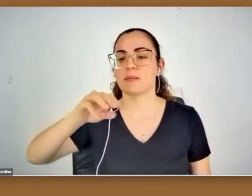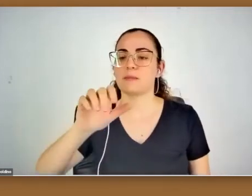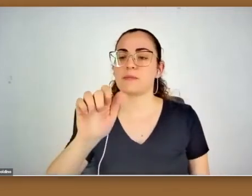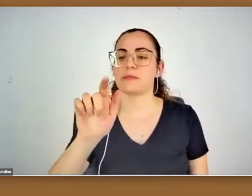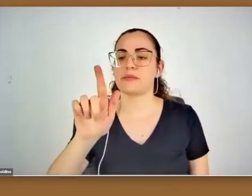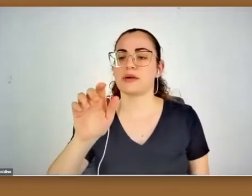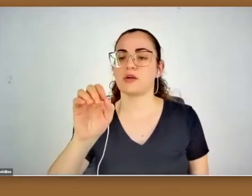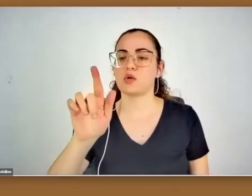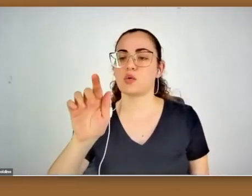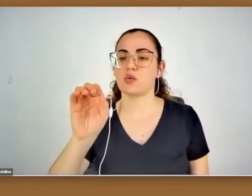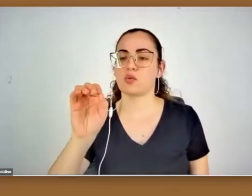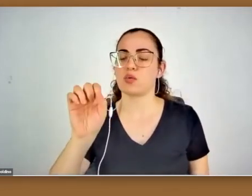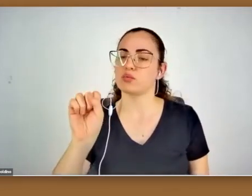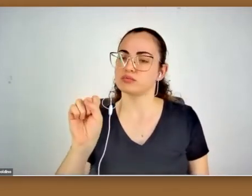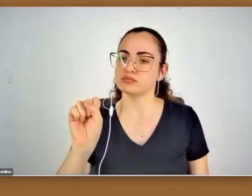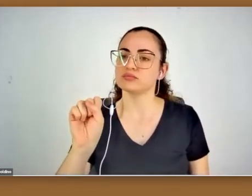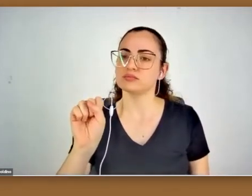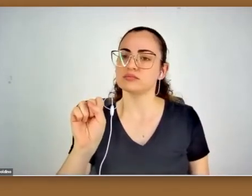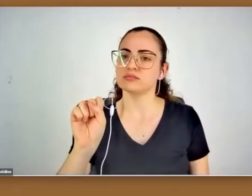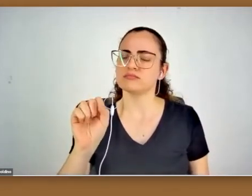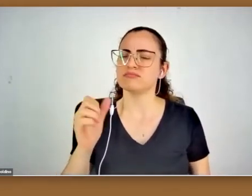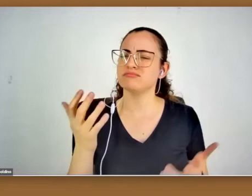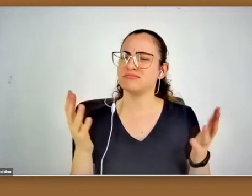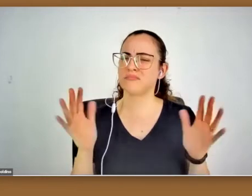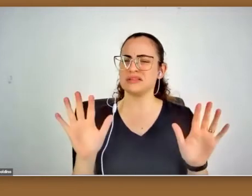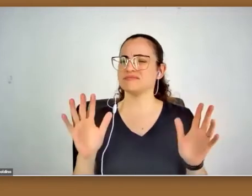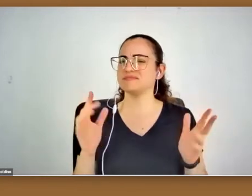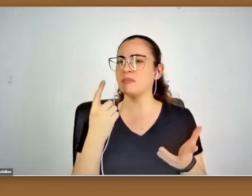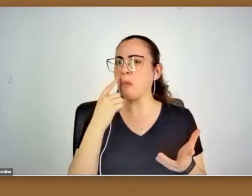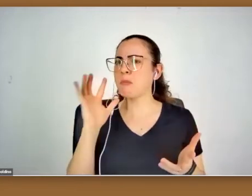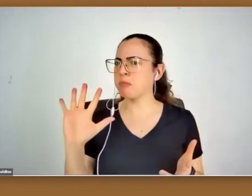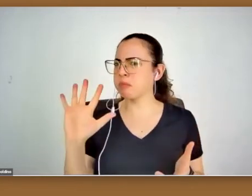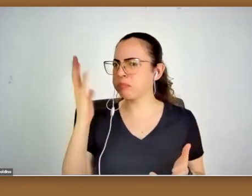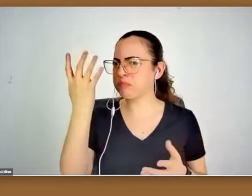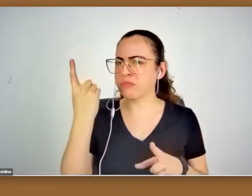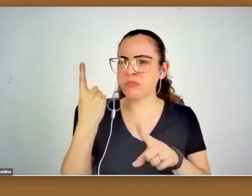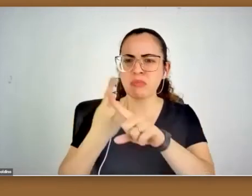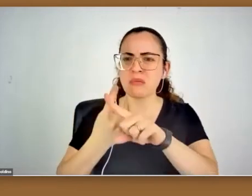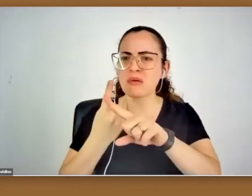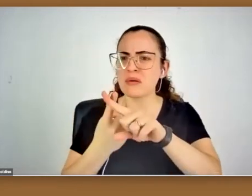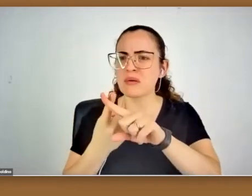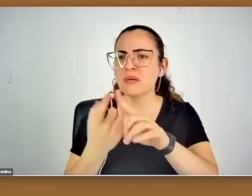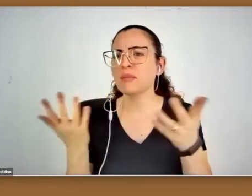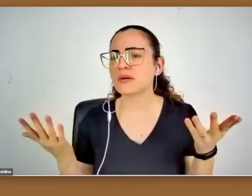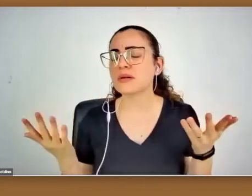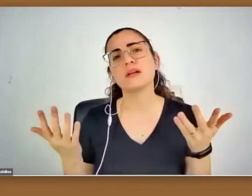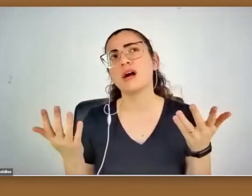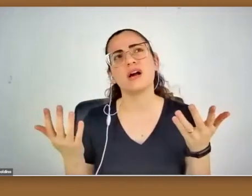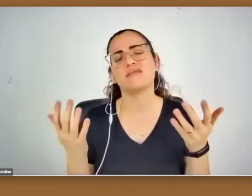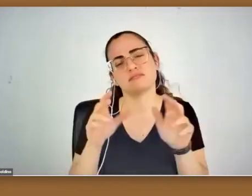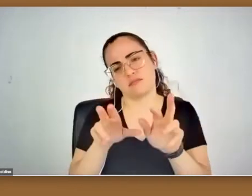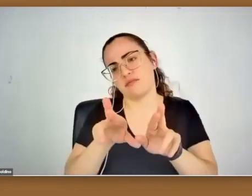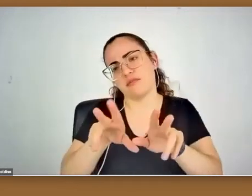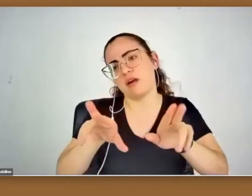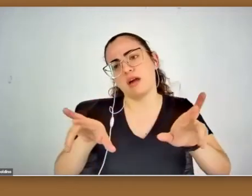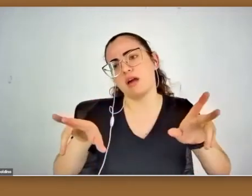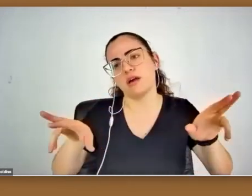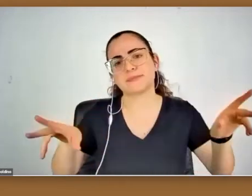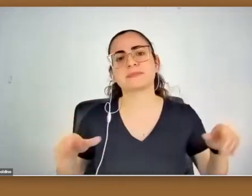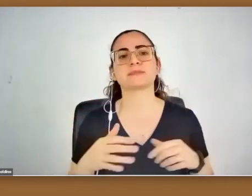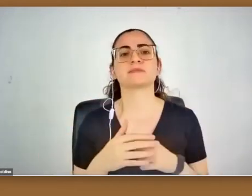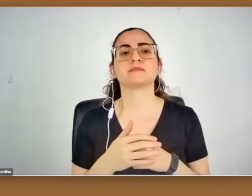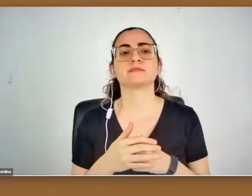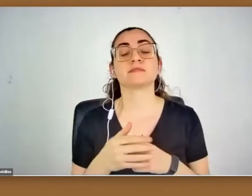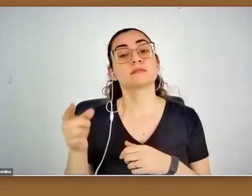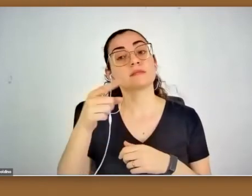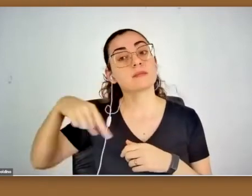isso aconteceu? Né? Você pode pensar, por que isso surgiu? Tem vários motivos que isso pode ter surgido, né? A gente observa o